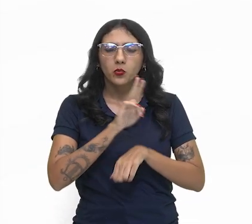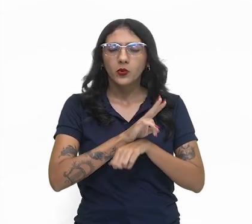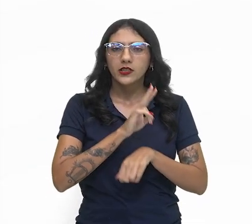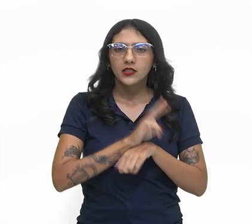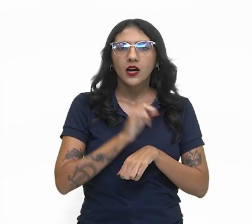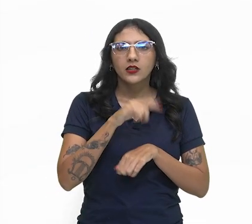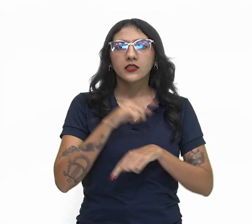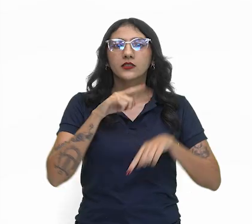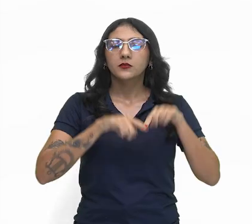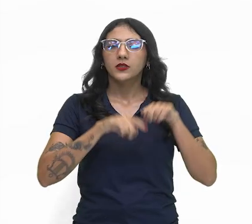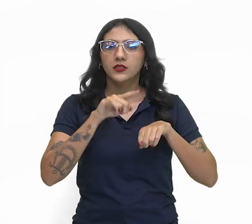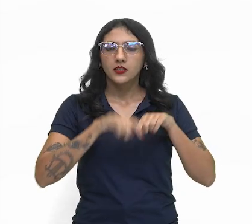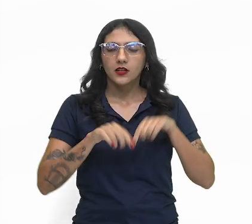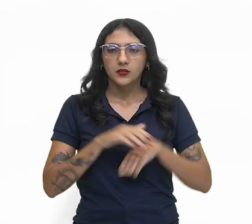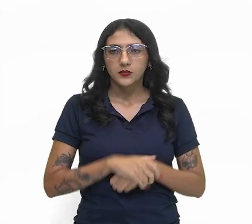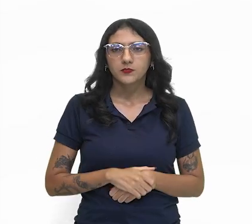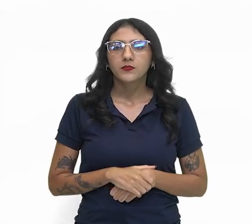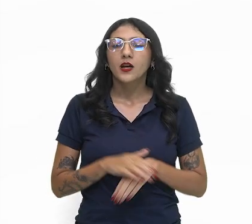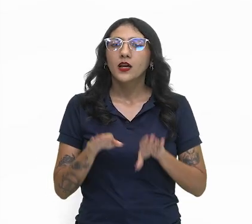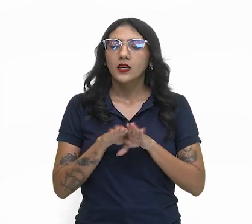de resíduos,